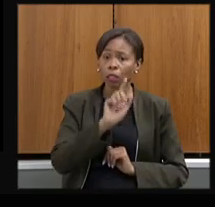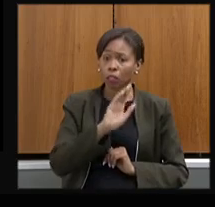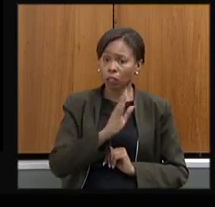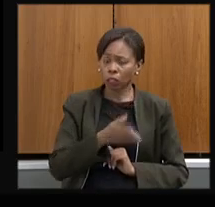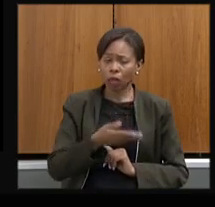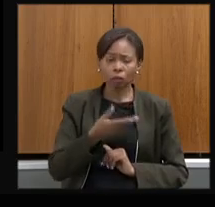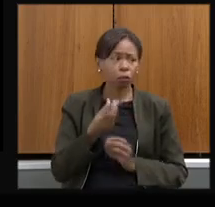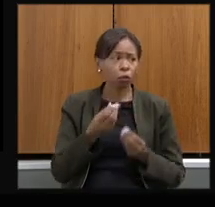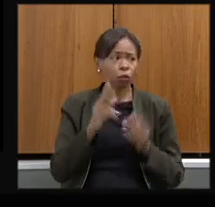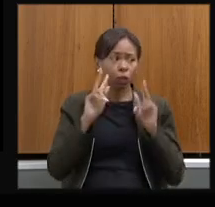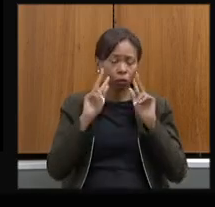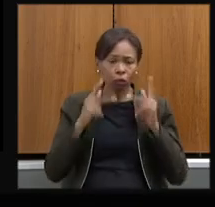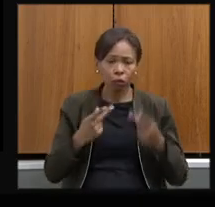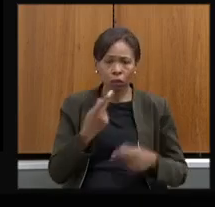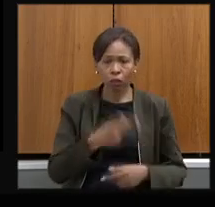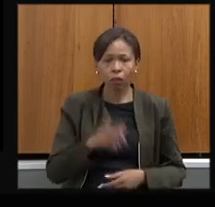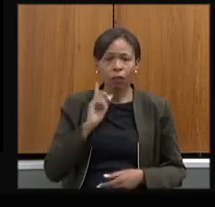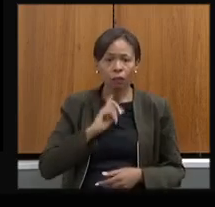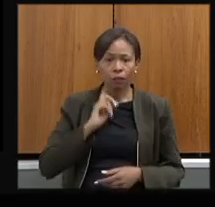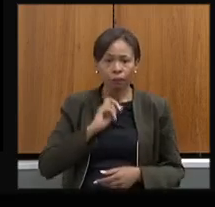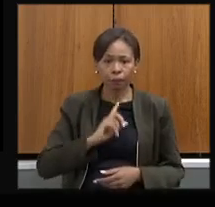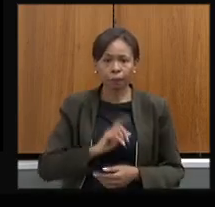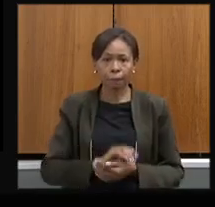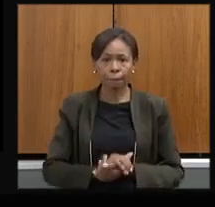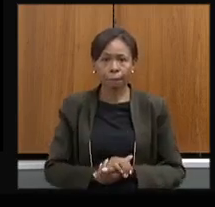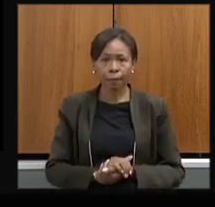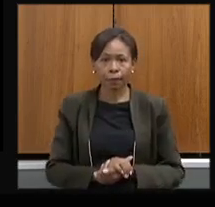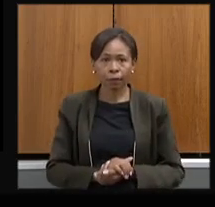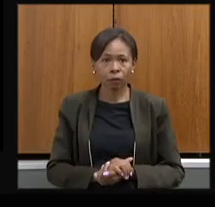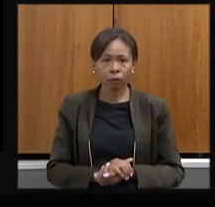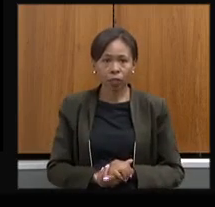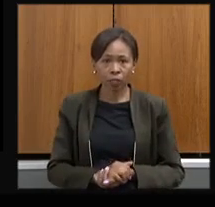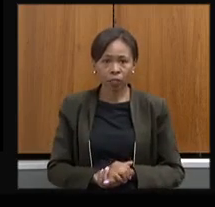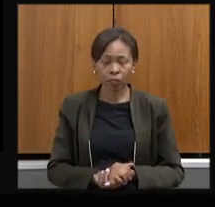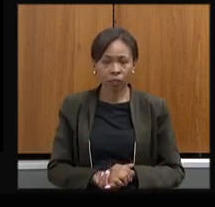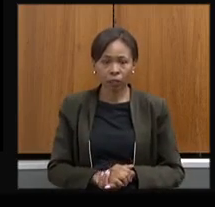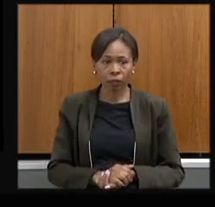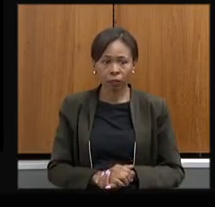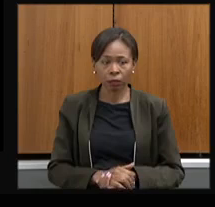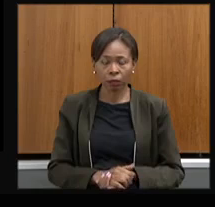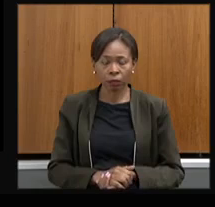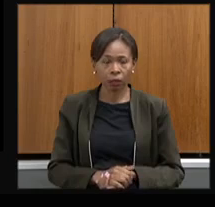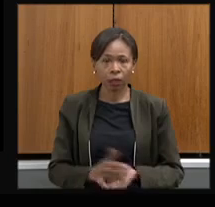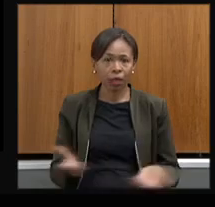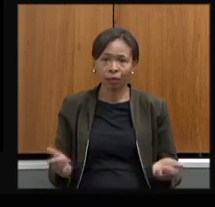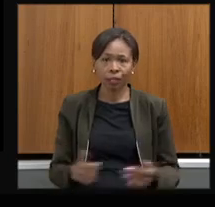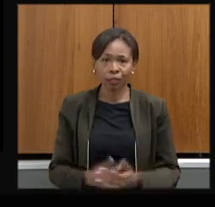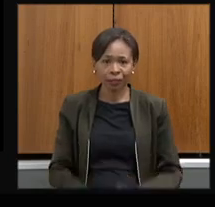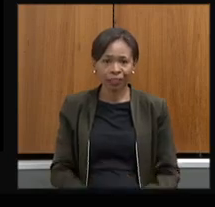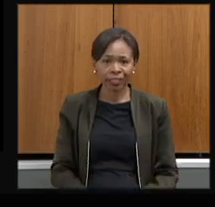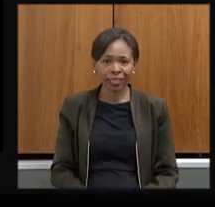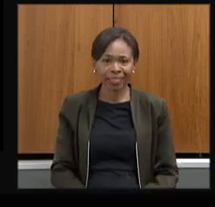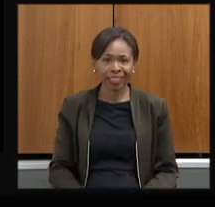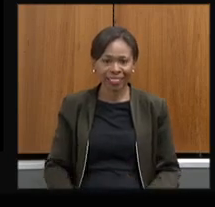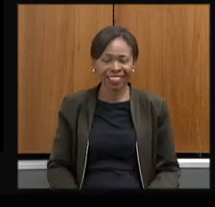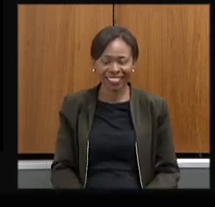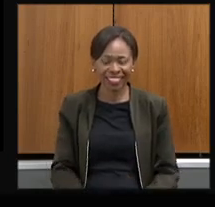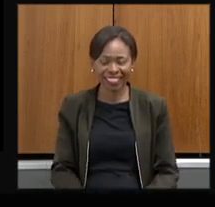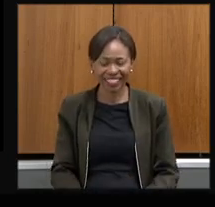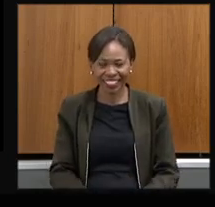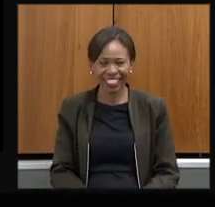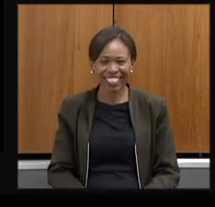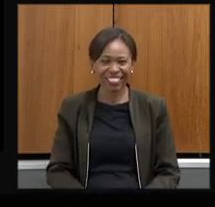Saúde do Estado de Minas Gerais inteiro e pode passar por favor Oi e o Opera mais